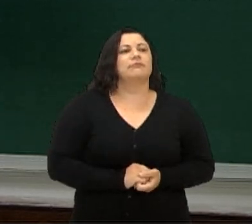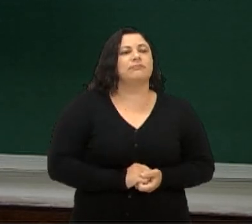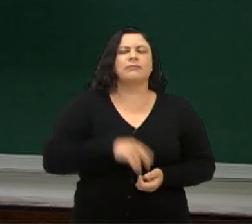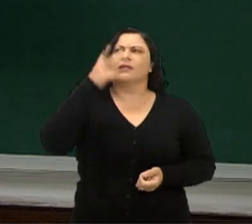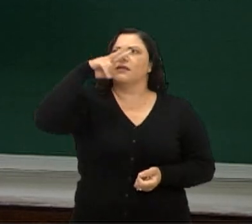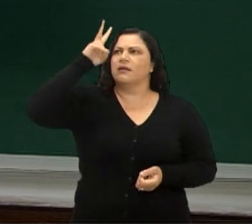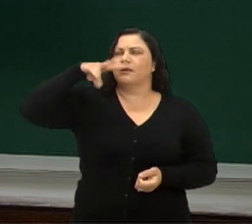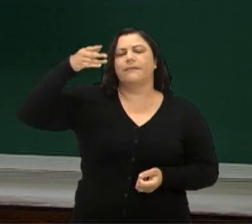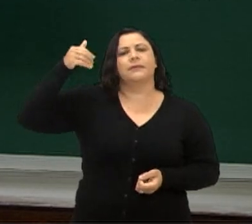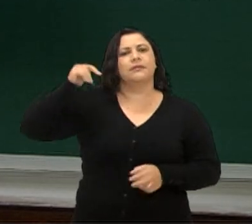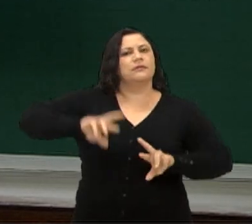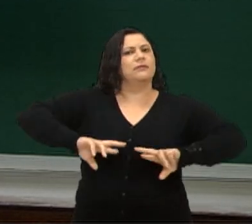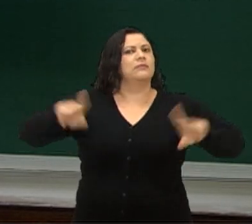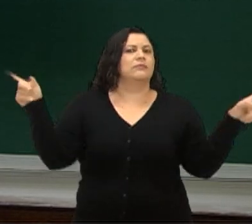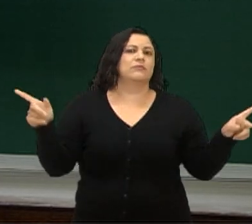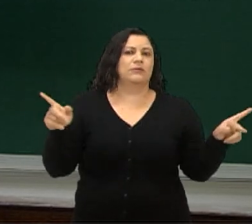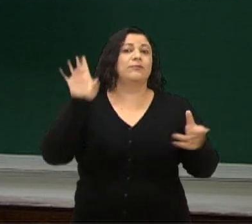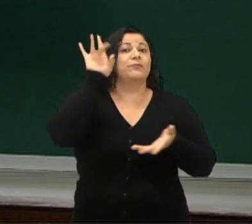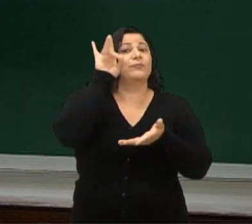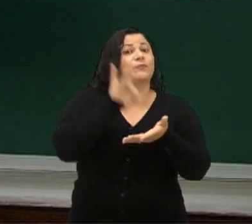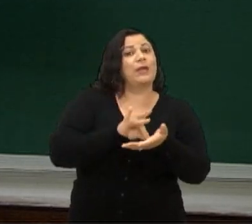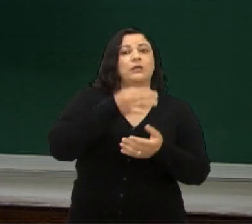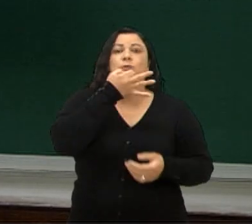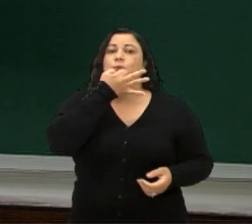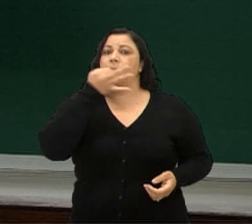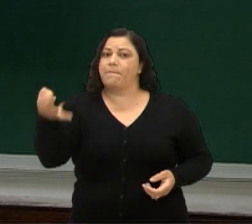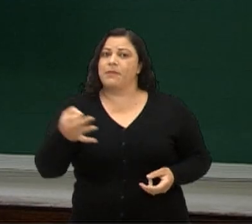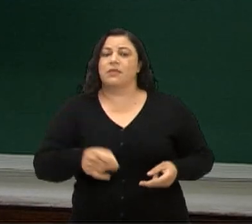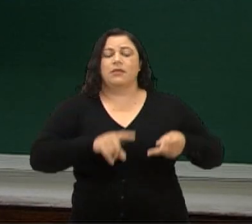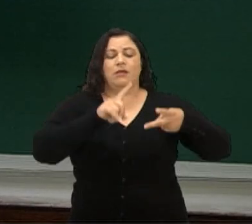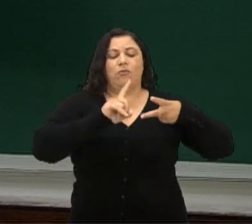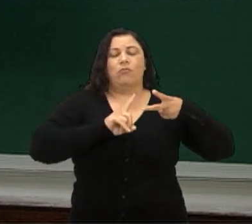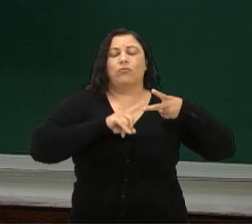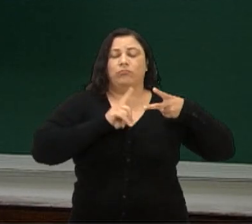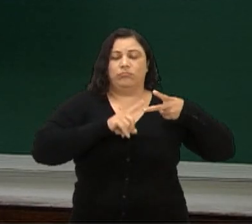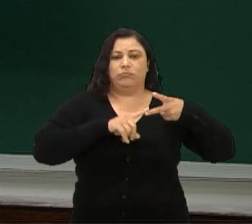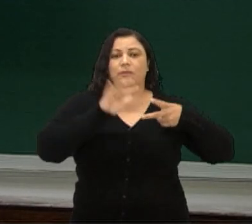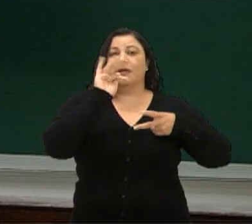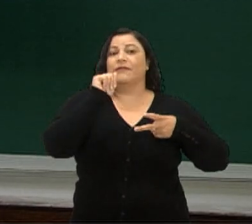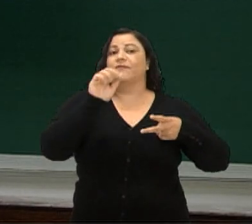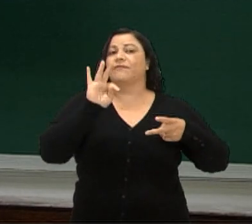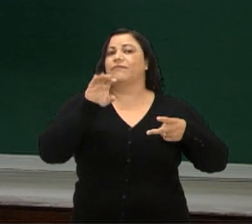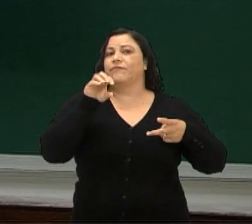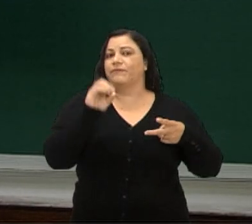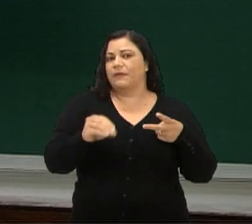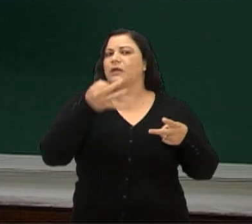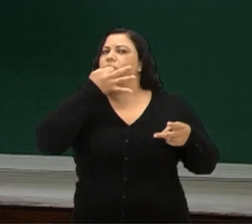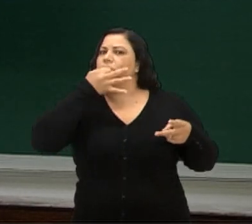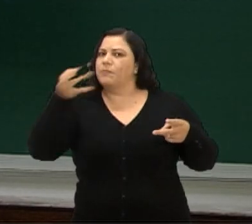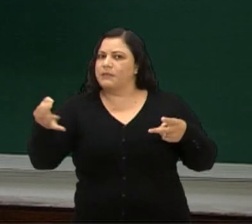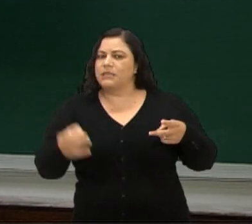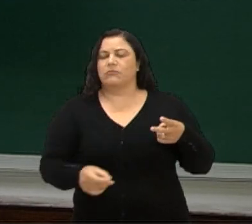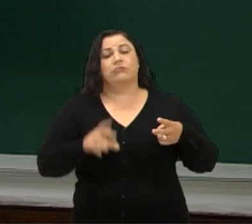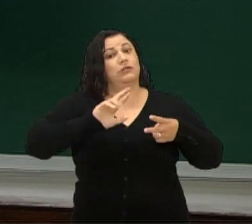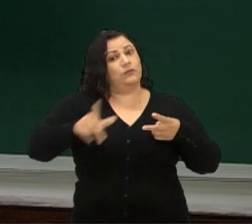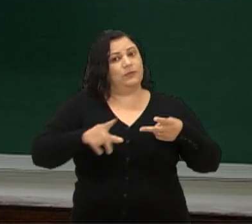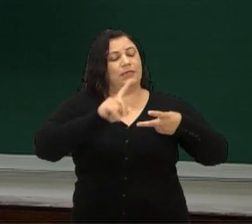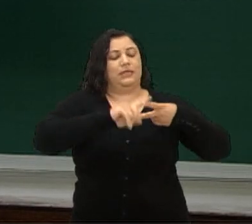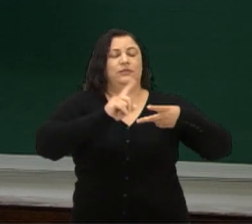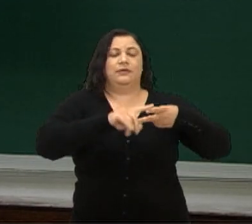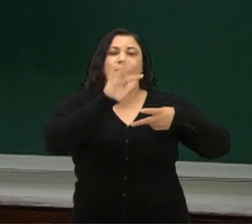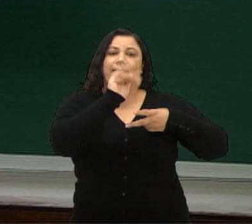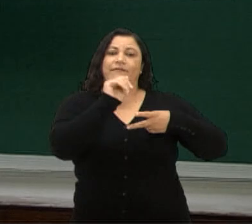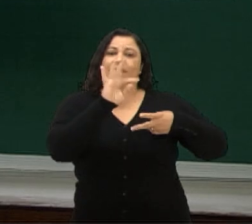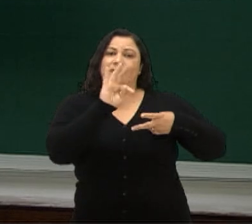Recordamos a diferença entre fato e opinião. Para nós entendermos que é uma resenha crítica, temos que entender fato e opinião. Fato é aquilo que pode